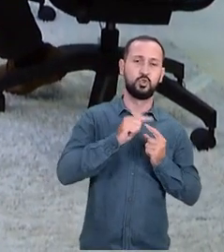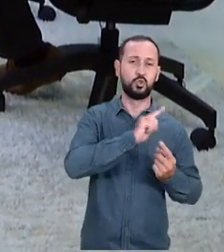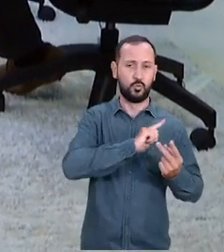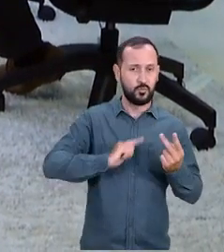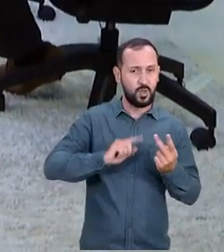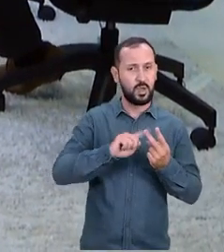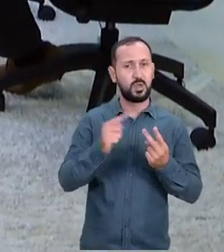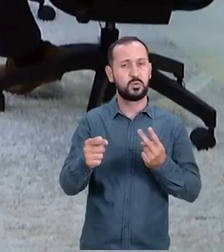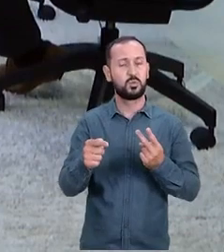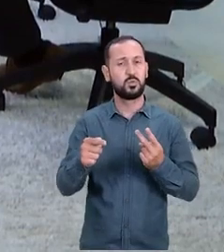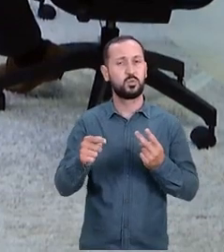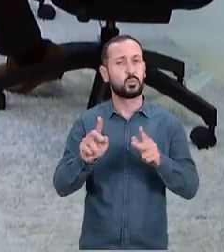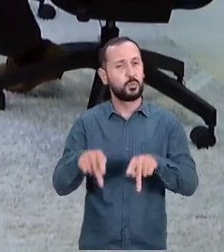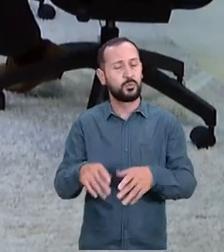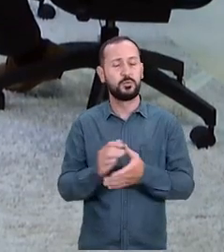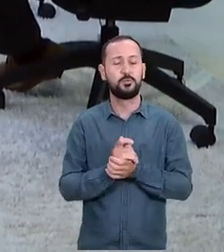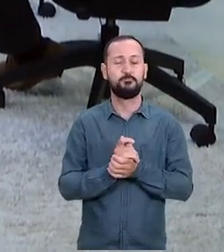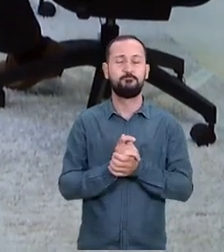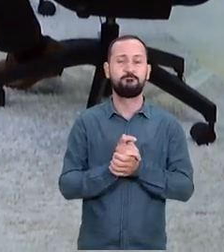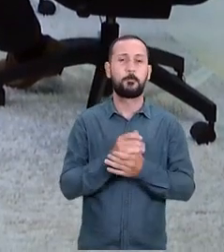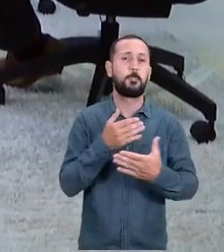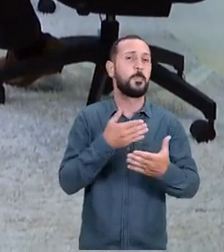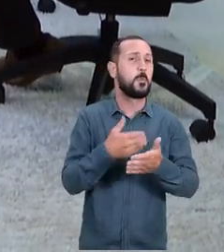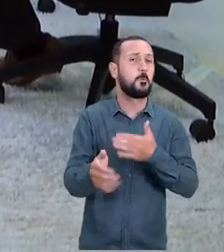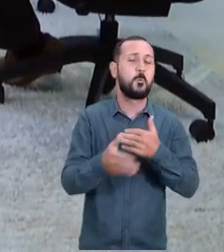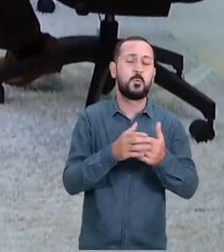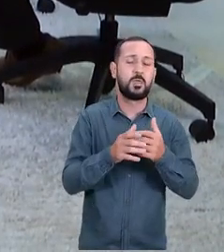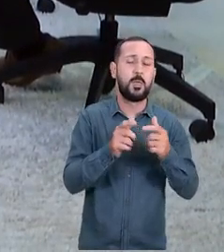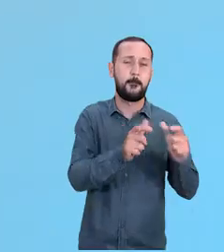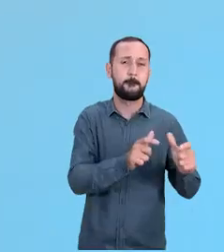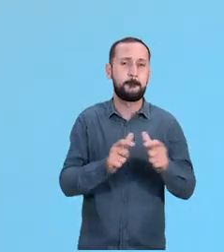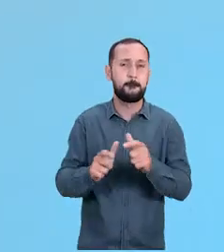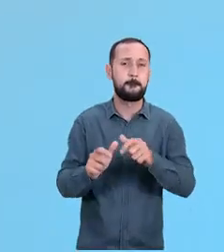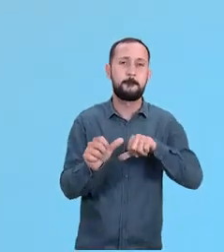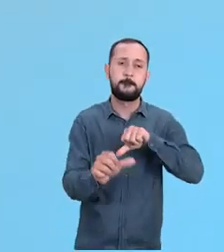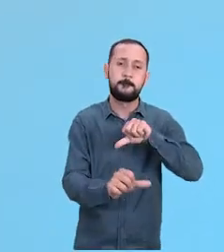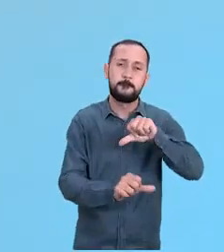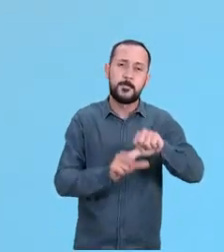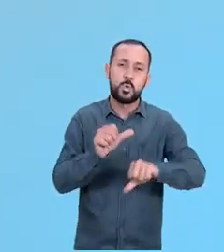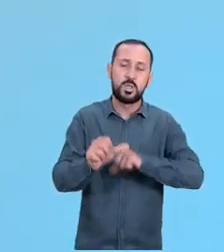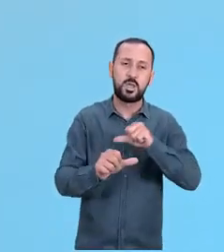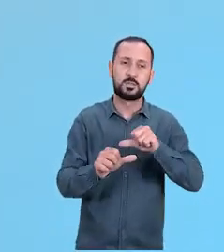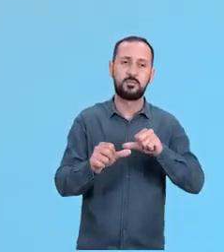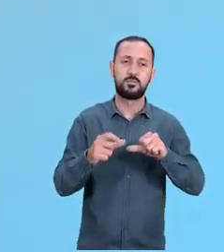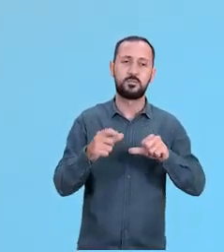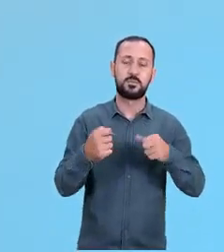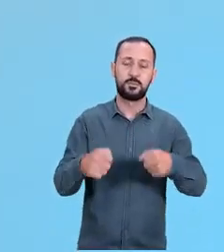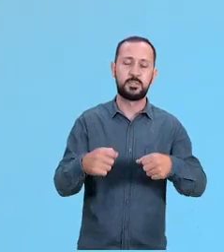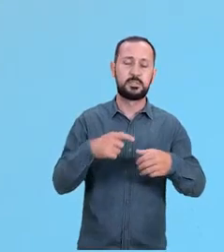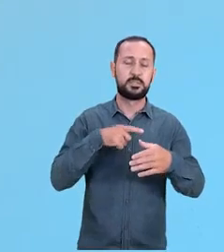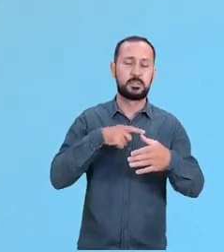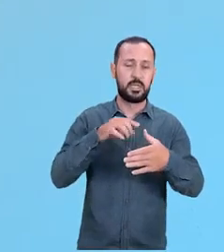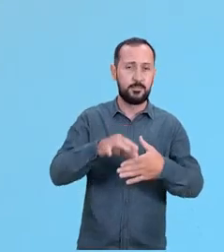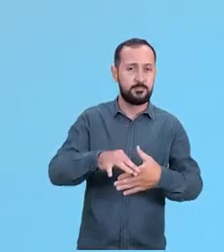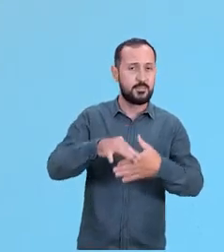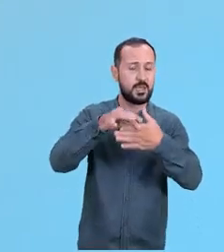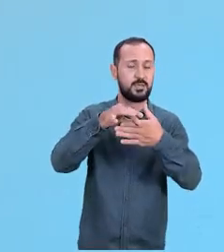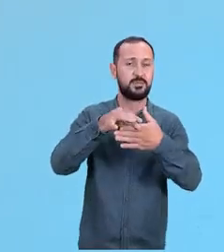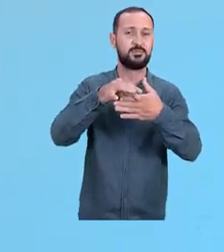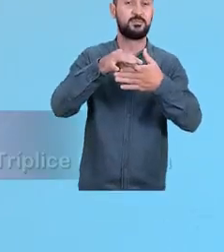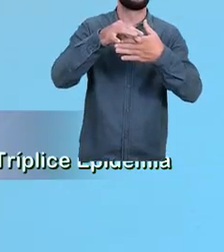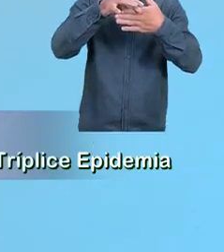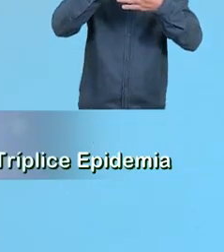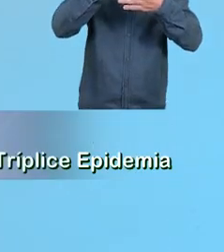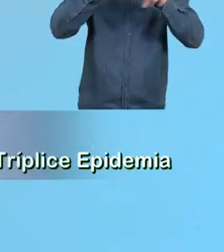deputado? Liderar qualquer mudança onde você precisa